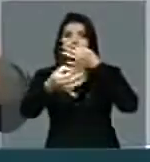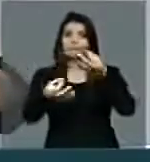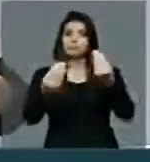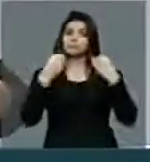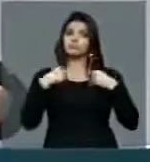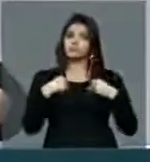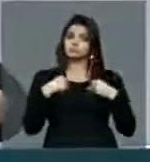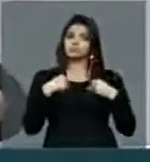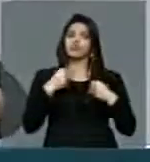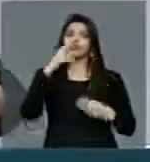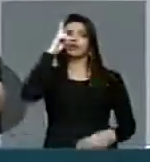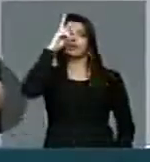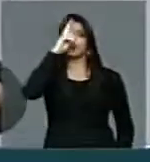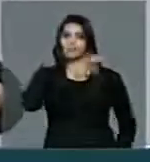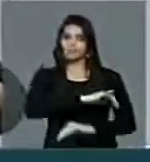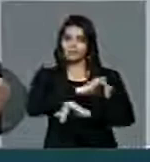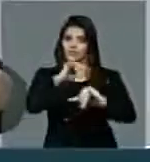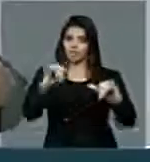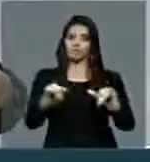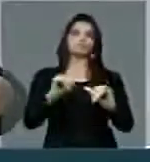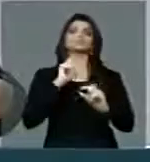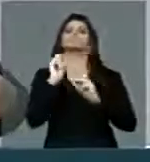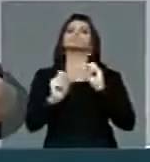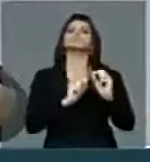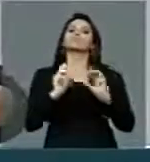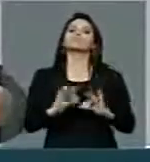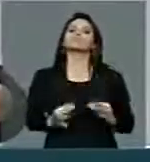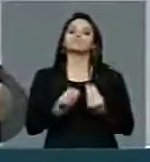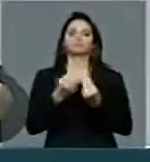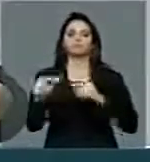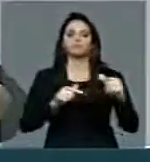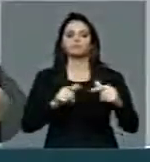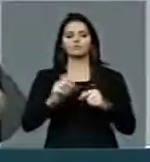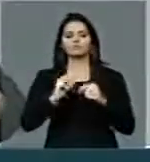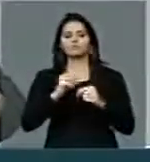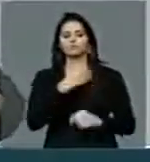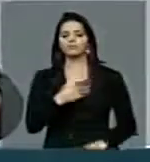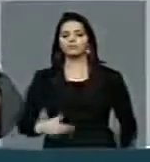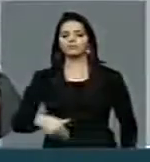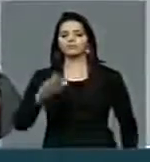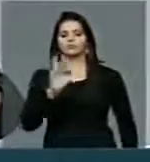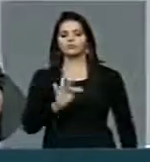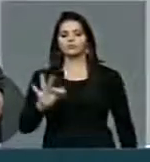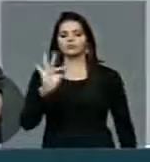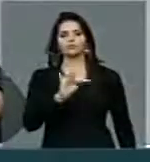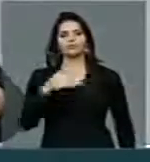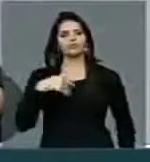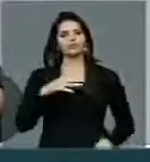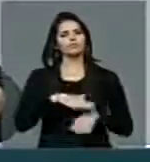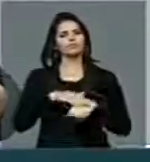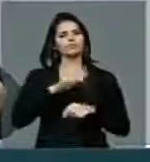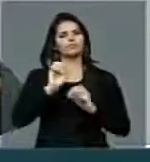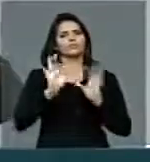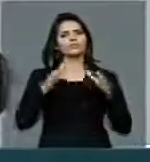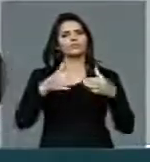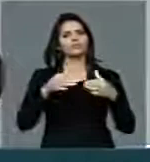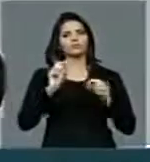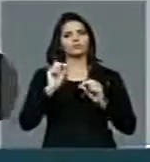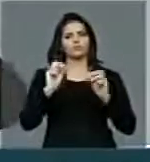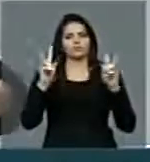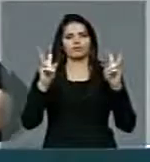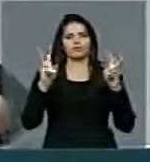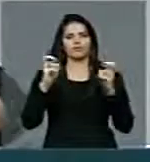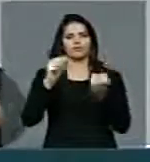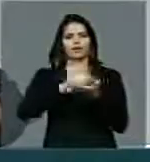Quero lembrar apenas que todo o trabalho que está sendo feito pelo Governo Federal, particularmente no que diz respeito